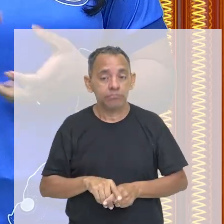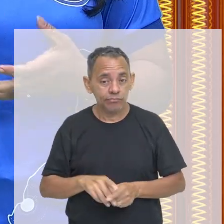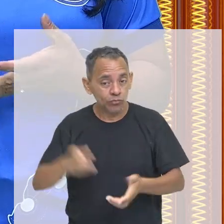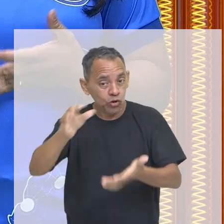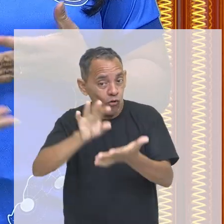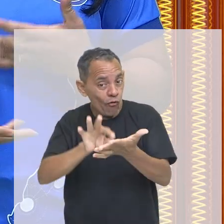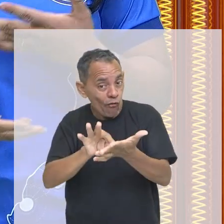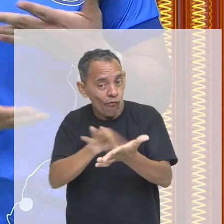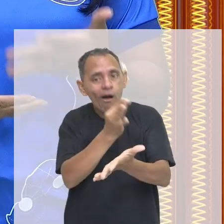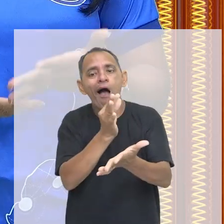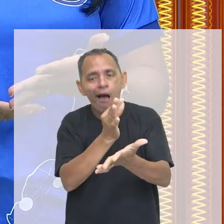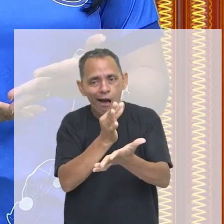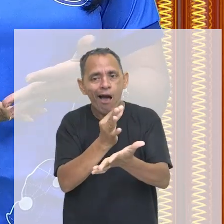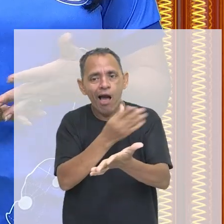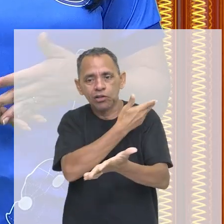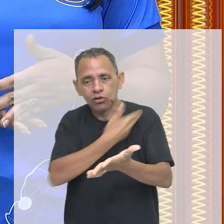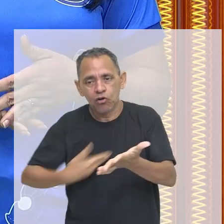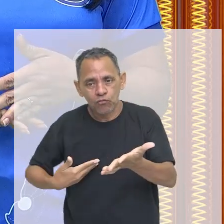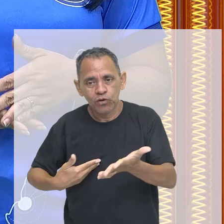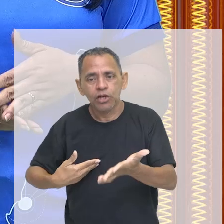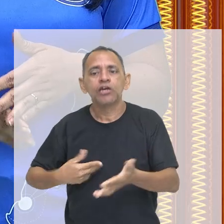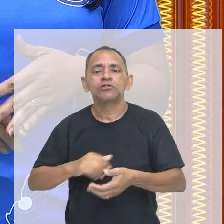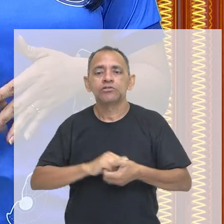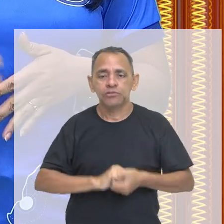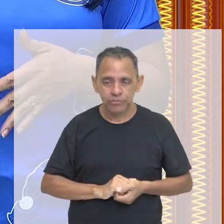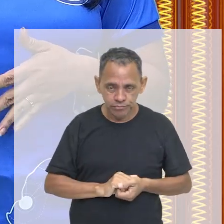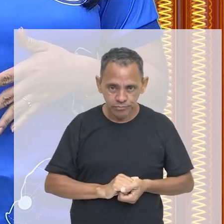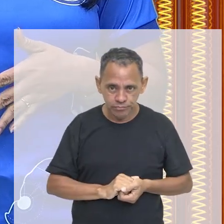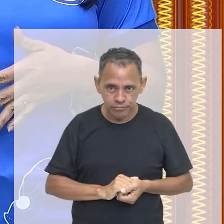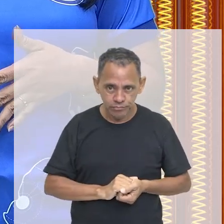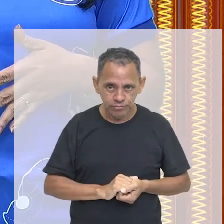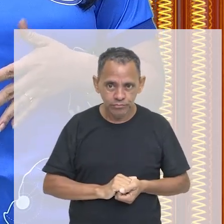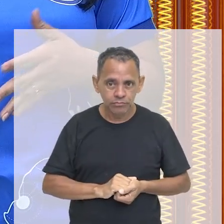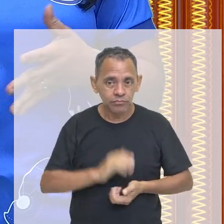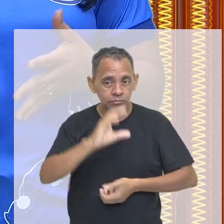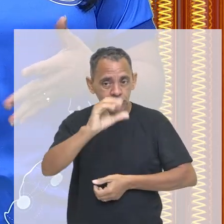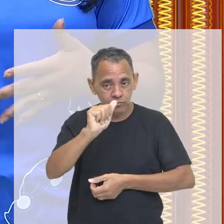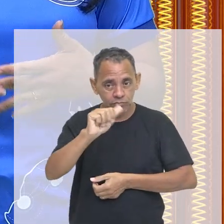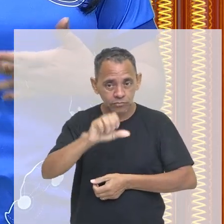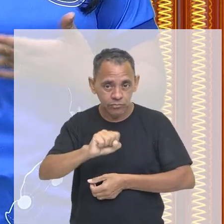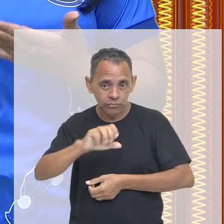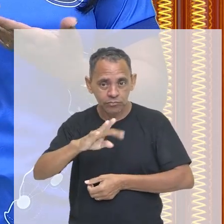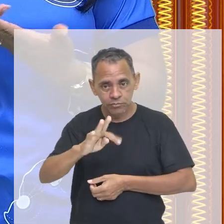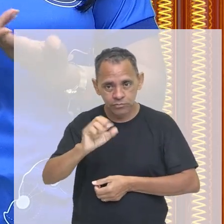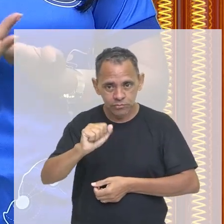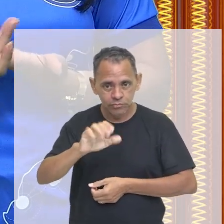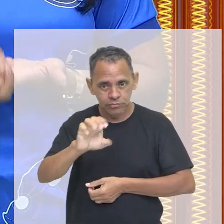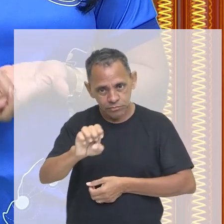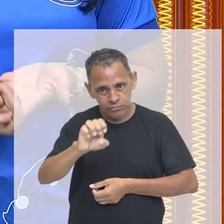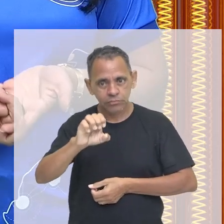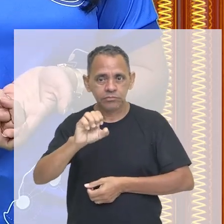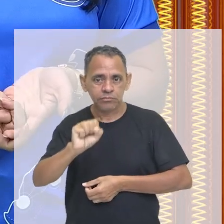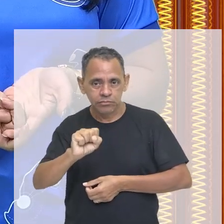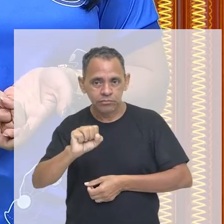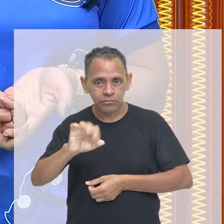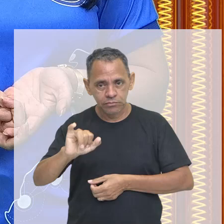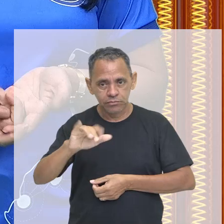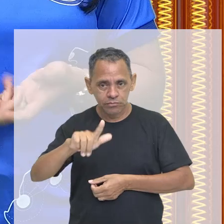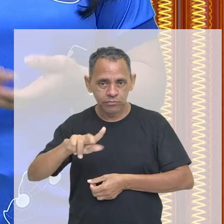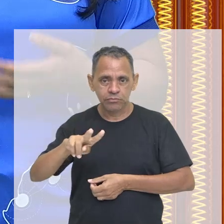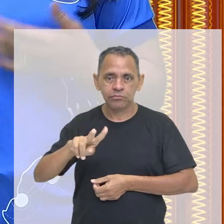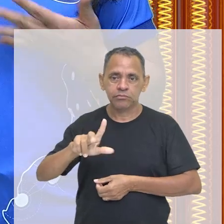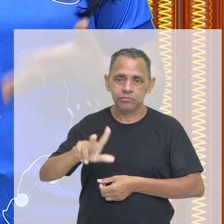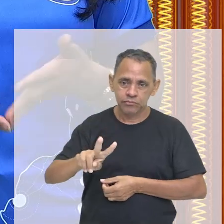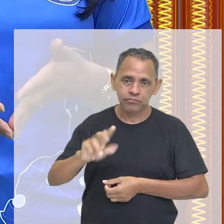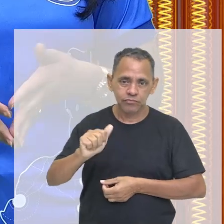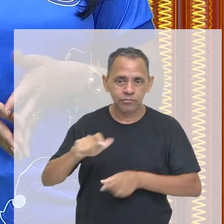Silva, mas nós vamos observar que durante o governo Médici é que vai ter ali mais ênfase ao